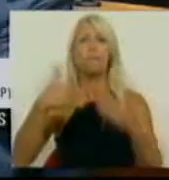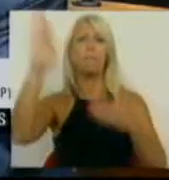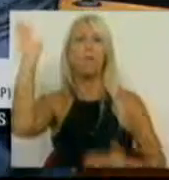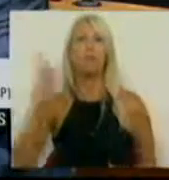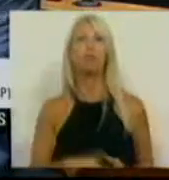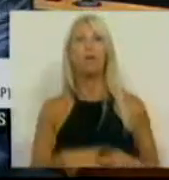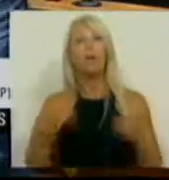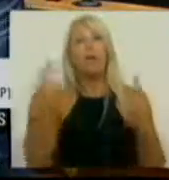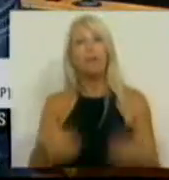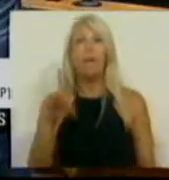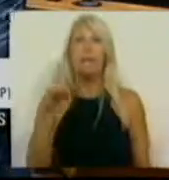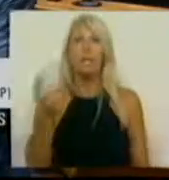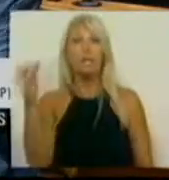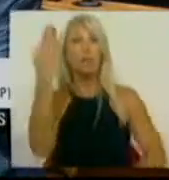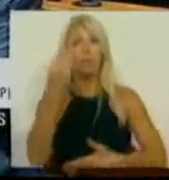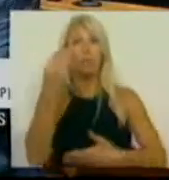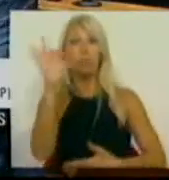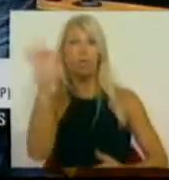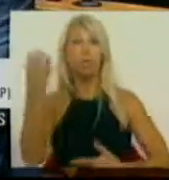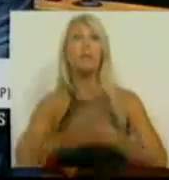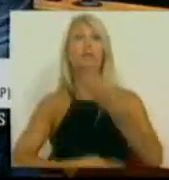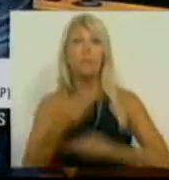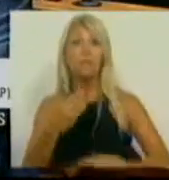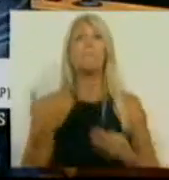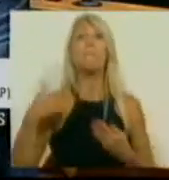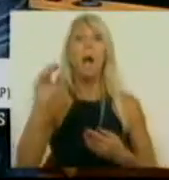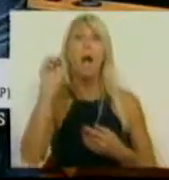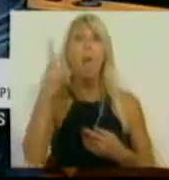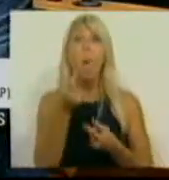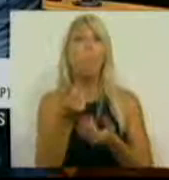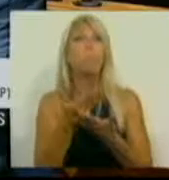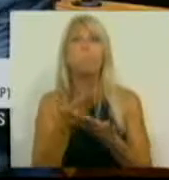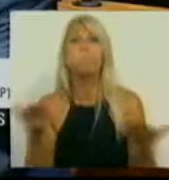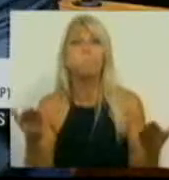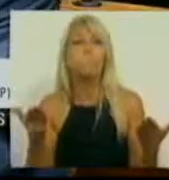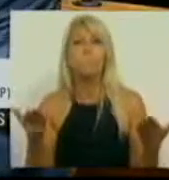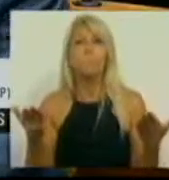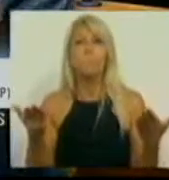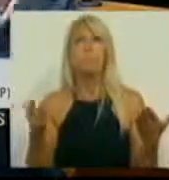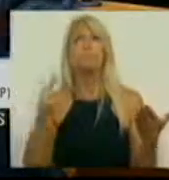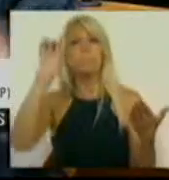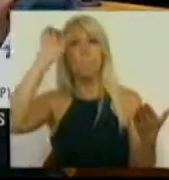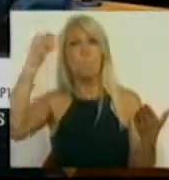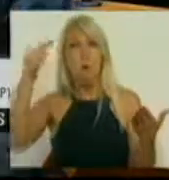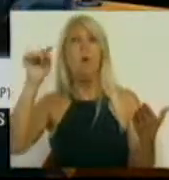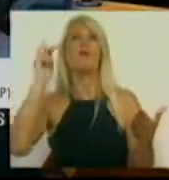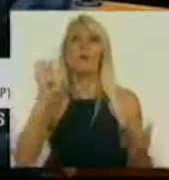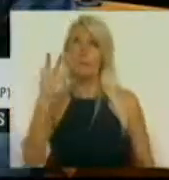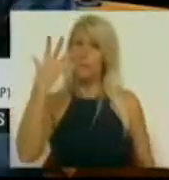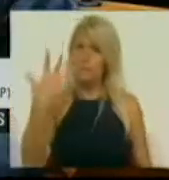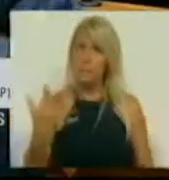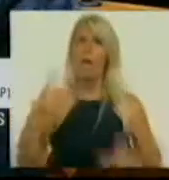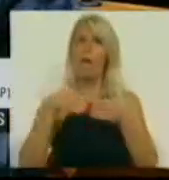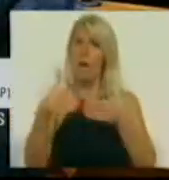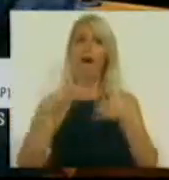de 65% de deficiência, que têm carências económicas, soubessem que daqui a 5 anos podem continuar a